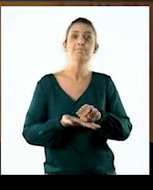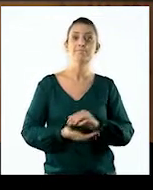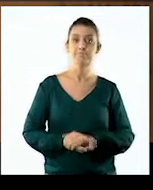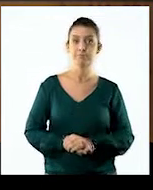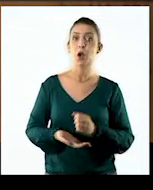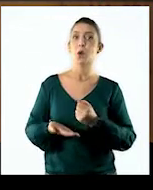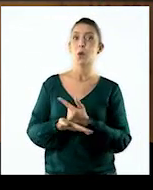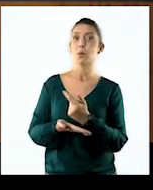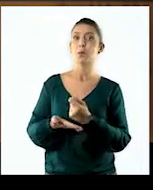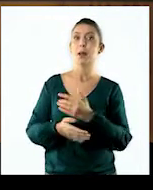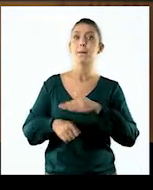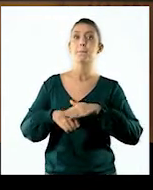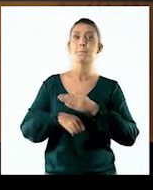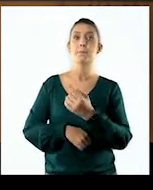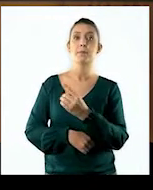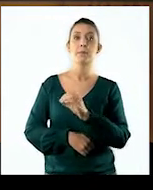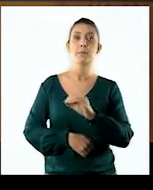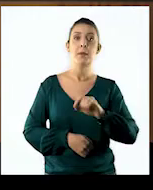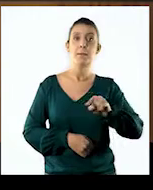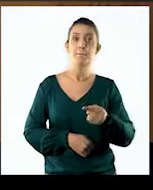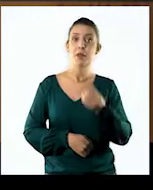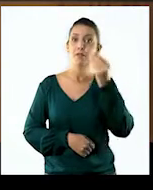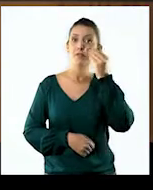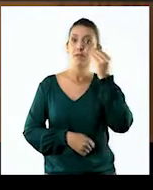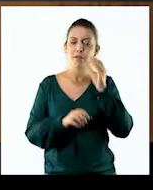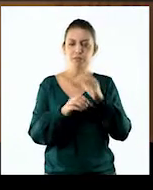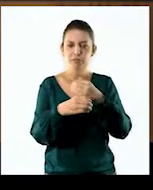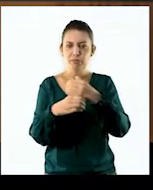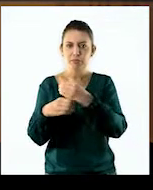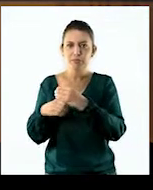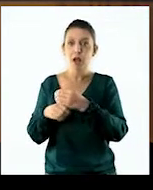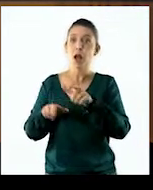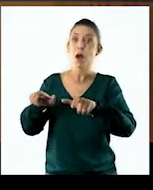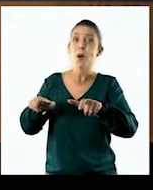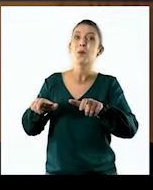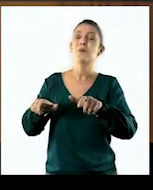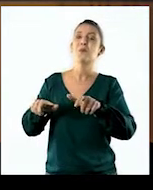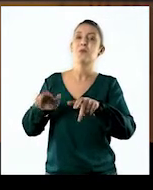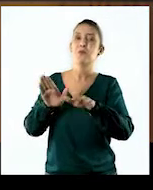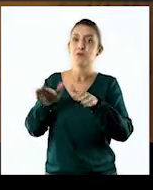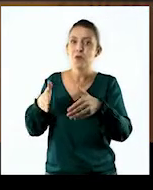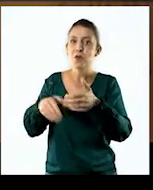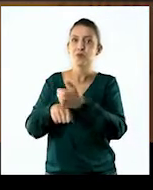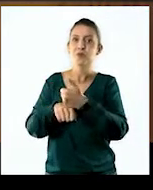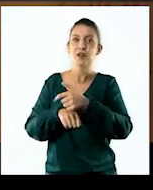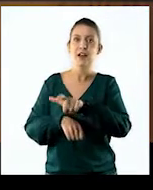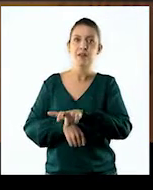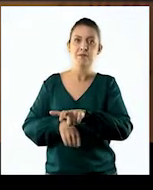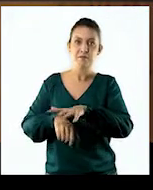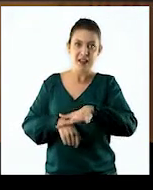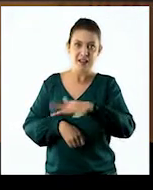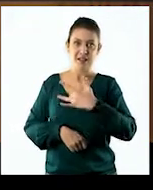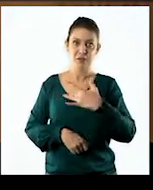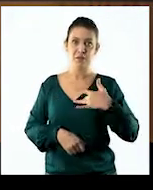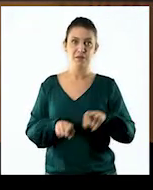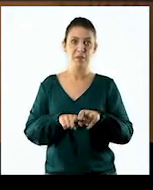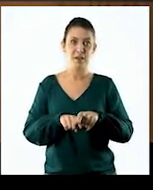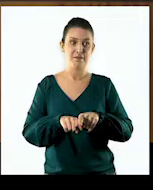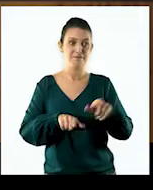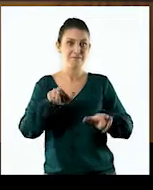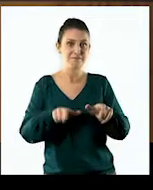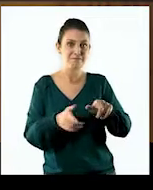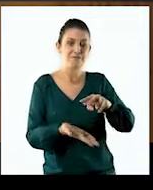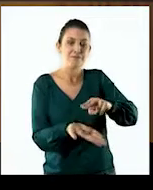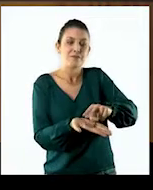leitos compramos mais de 100 mil testes para testar os profissionais da saúde e os pacientes